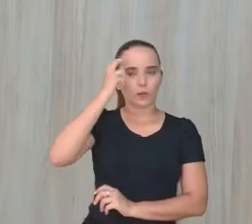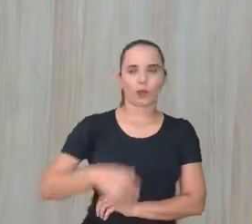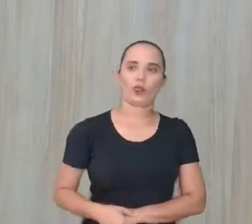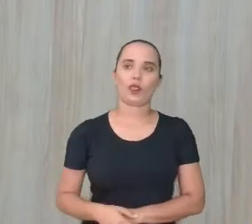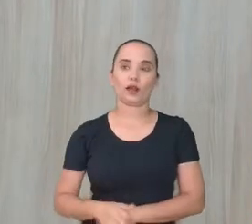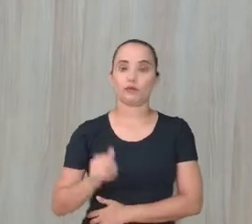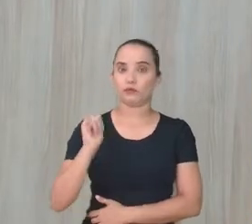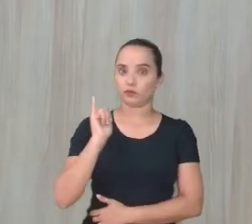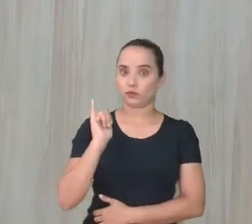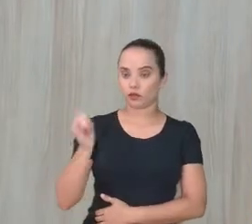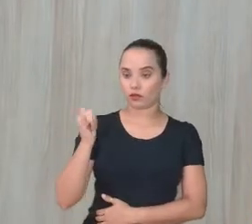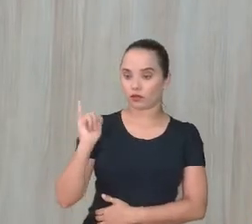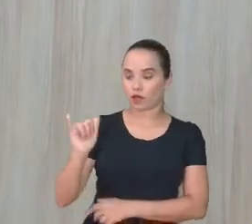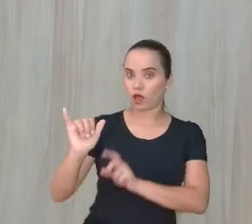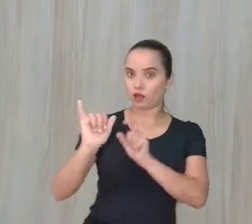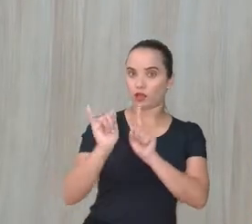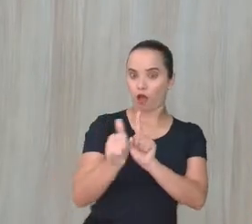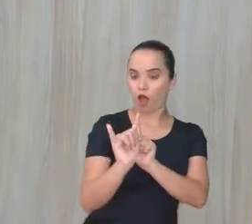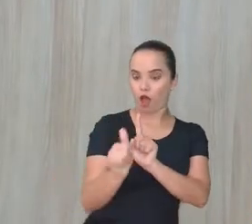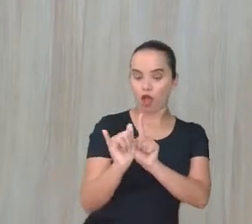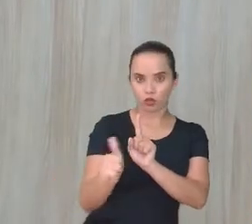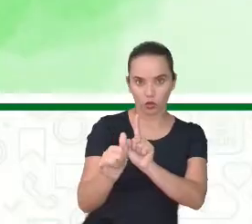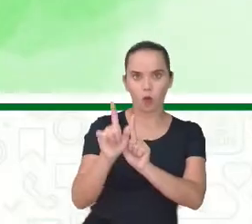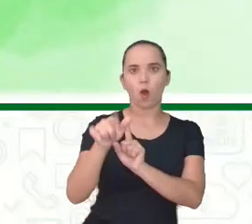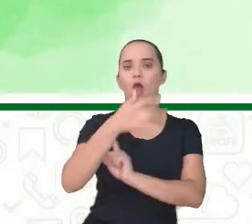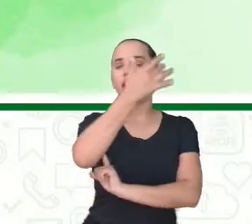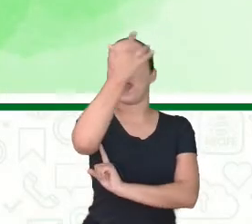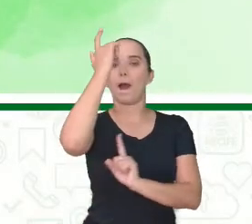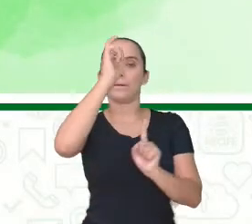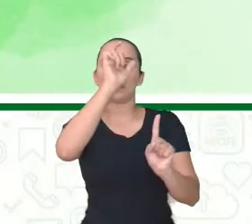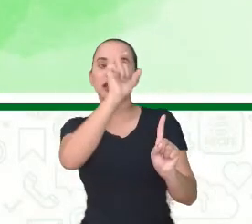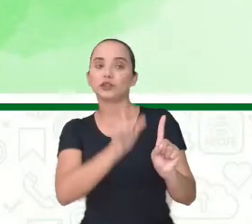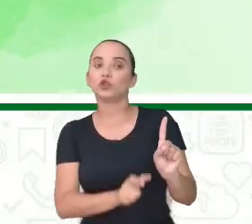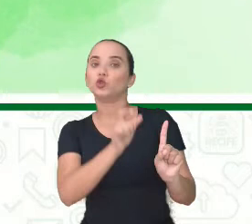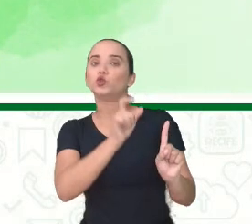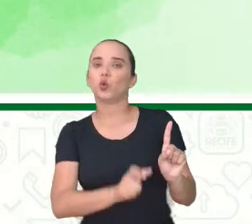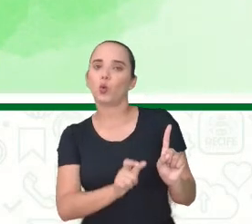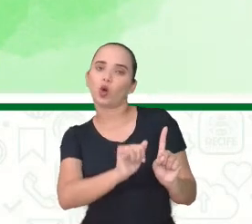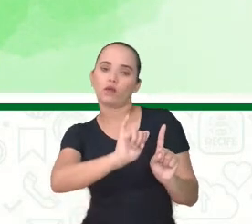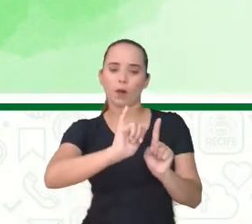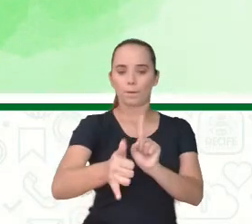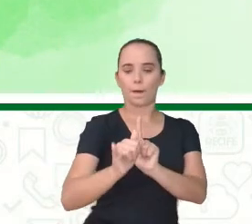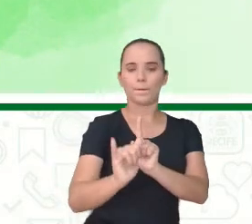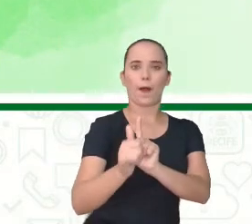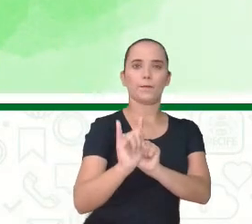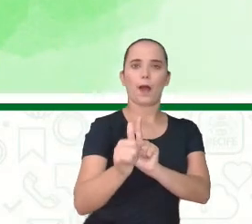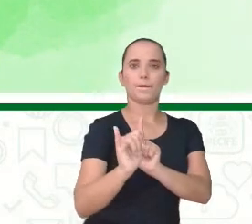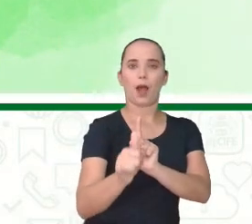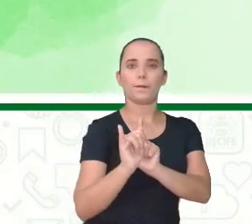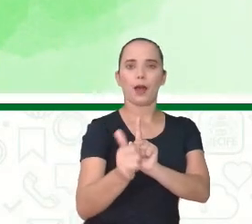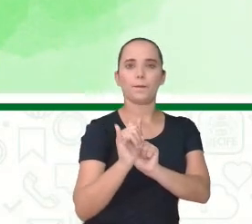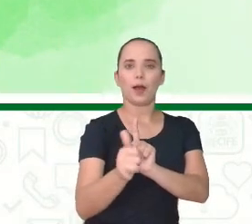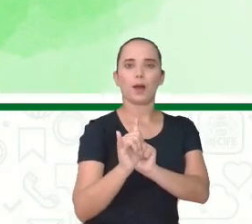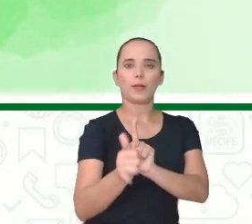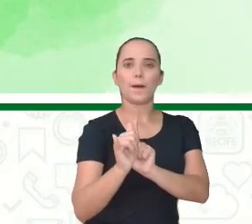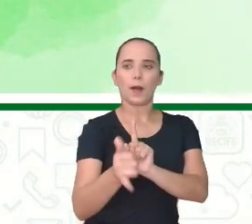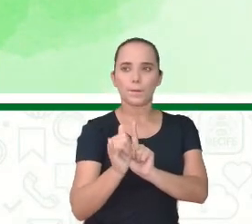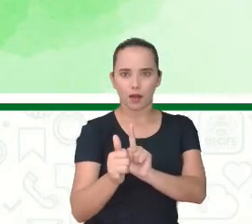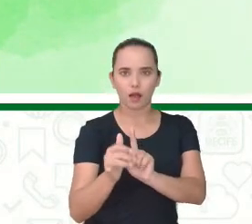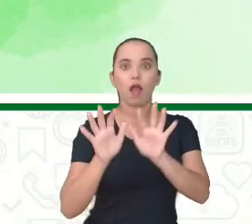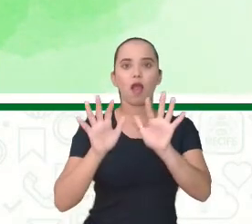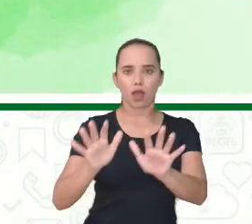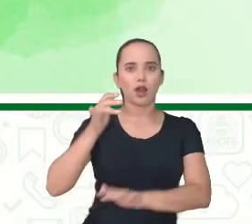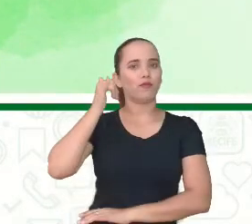é sempre aquele que fala, aquela pessoa que fala. A narradora é aquela que narra, que conta